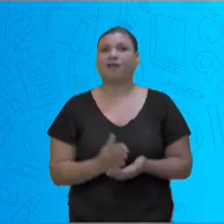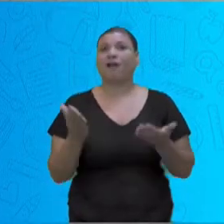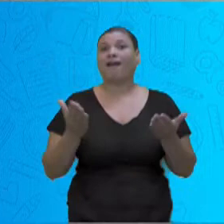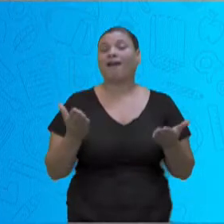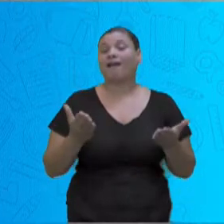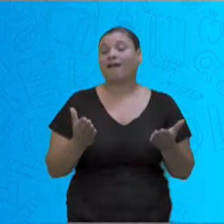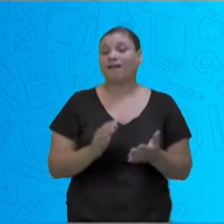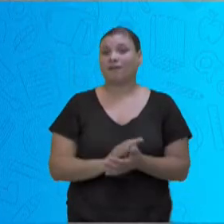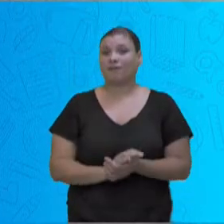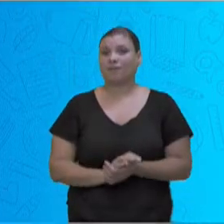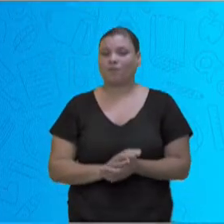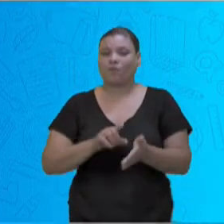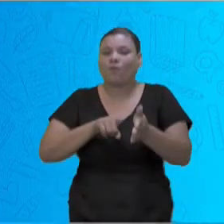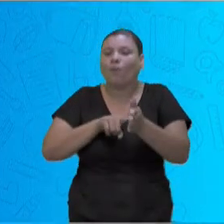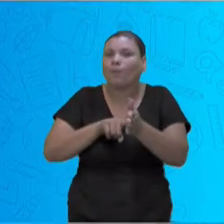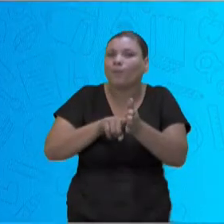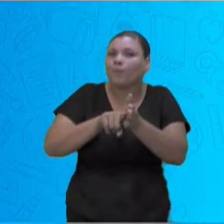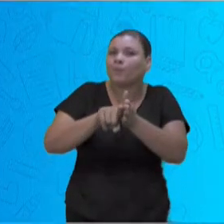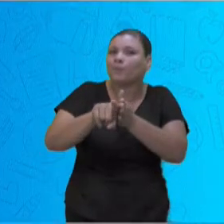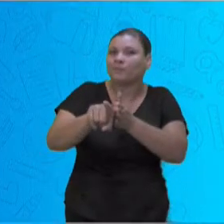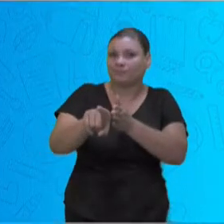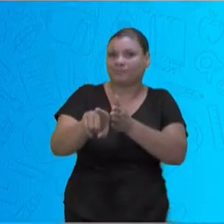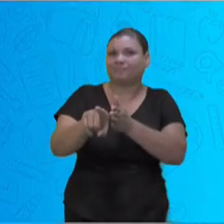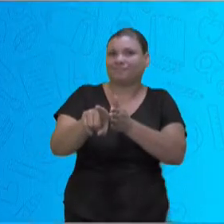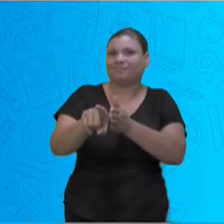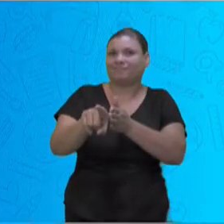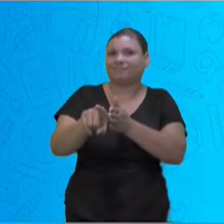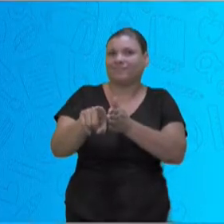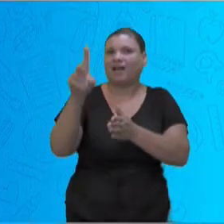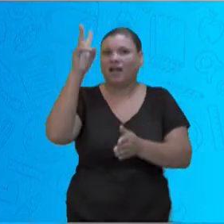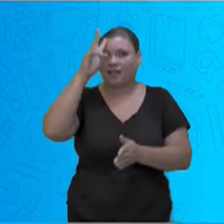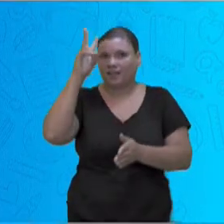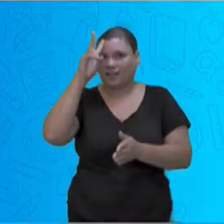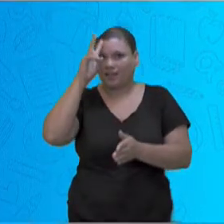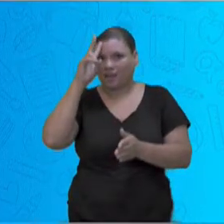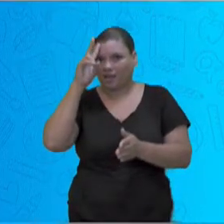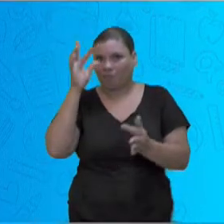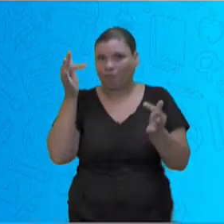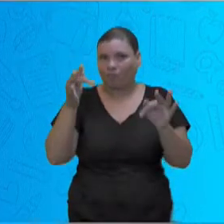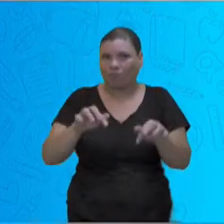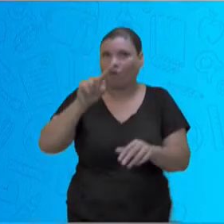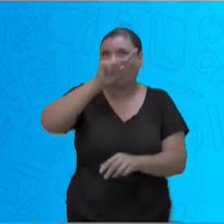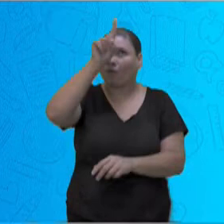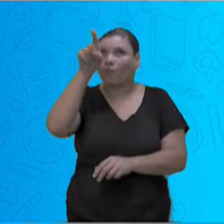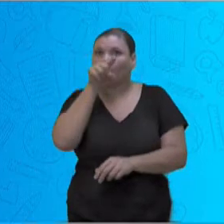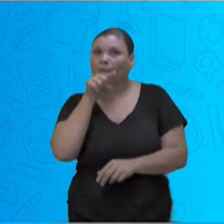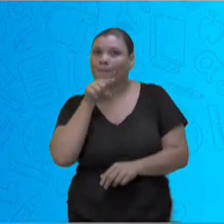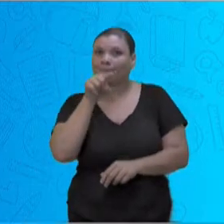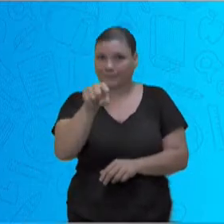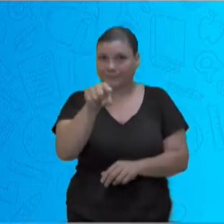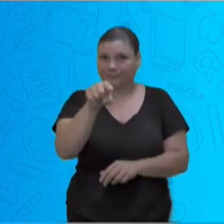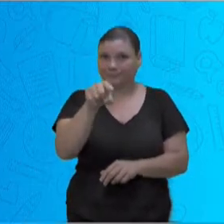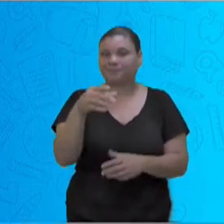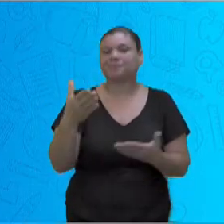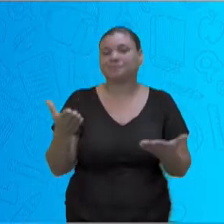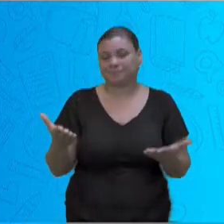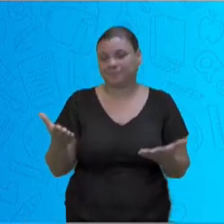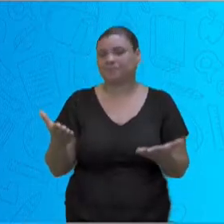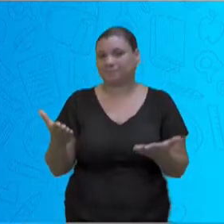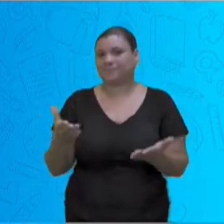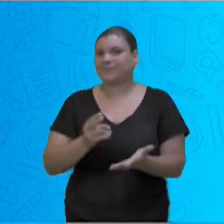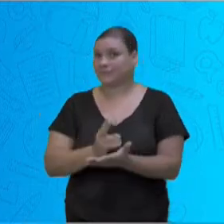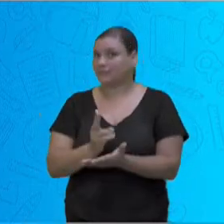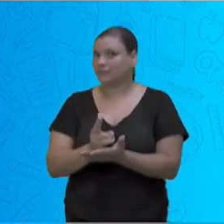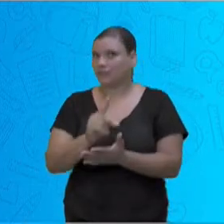perguntar, nós temos aqui a pergunta, am I, e nós temos as respostas. Yes,